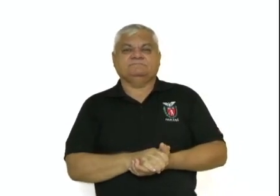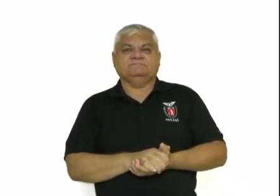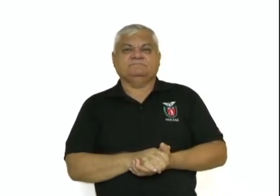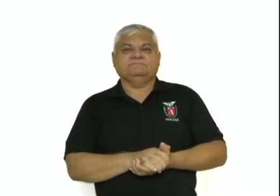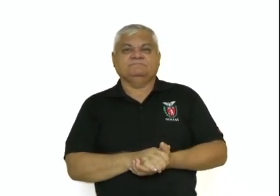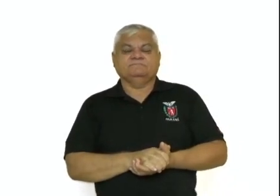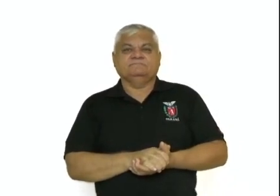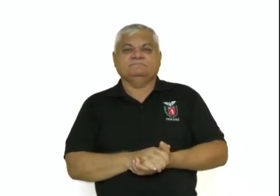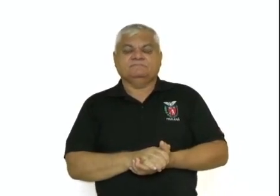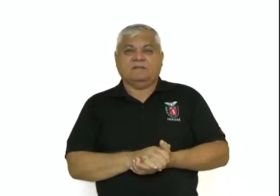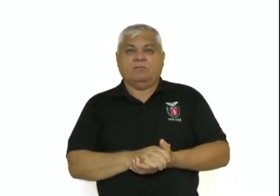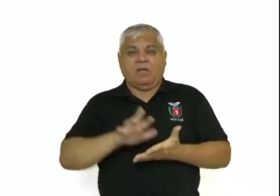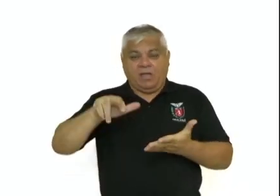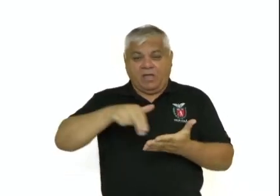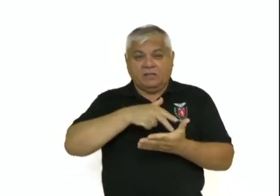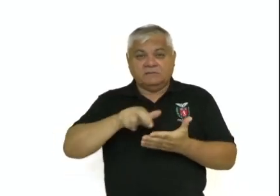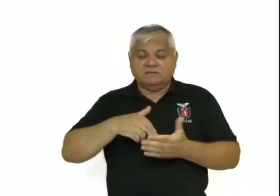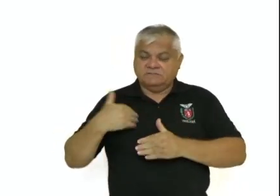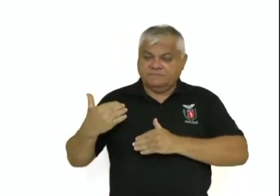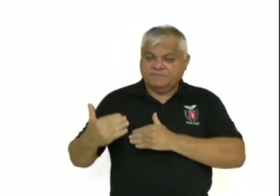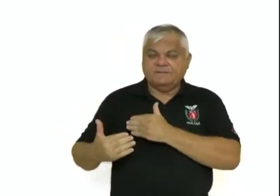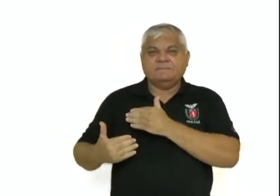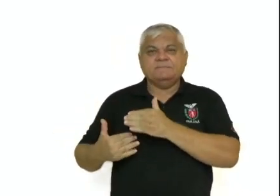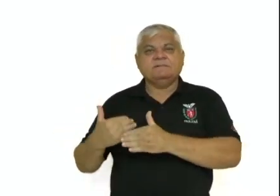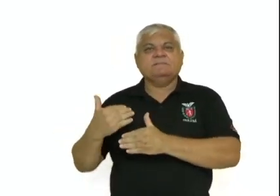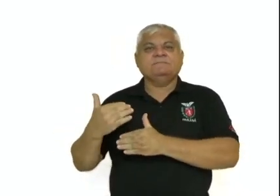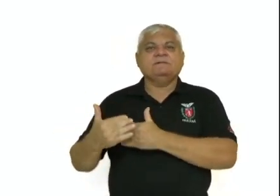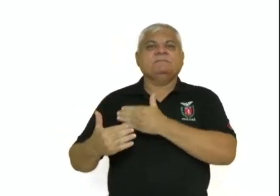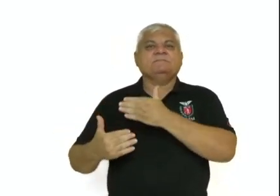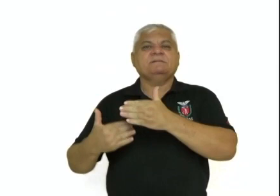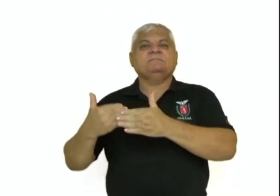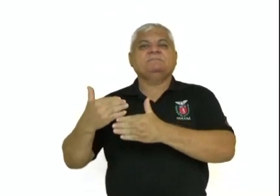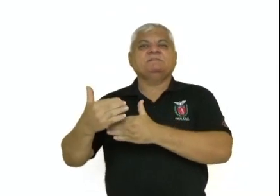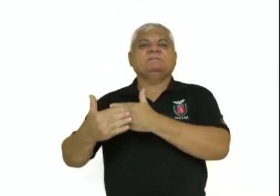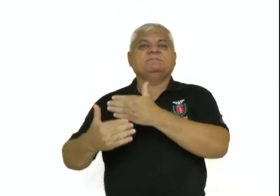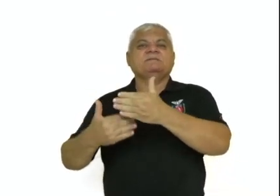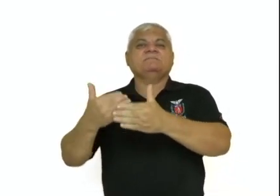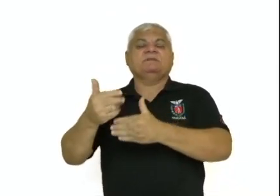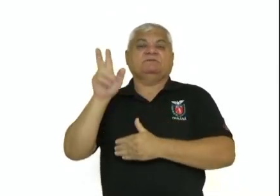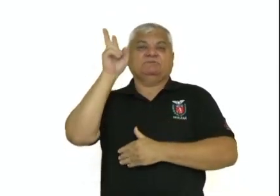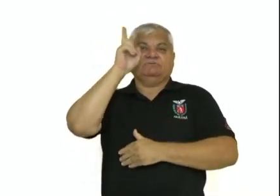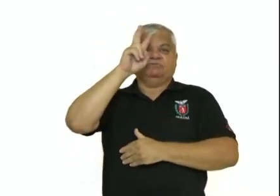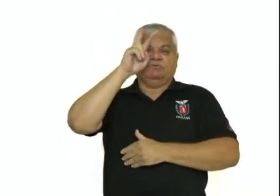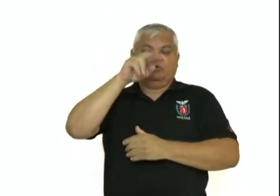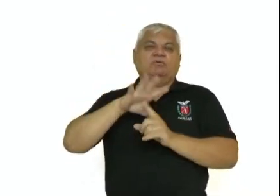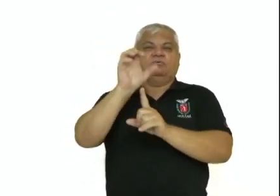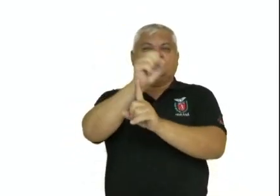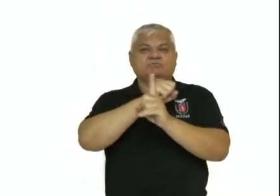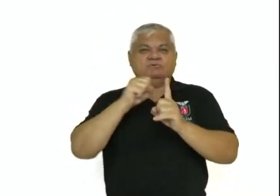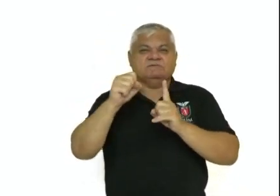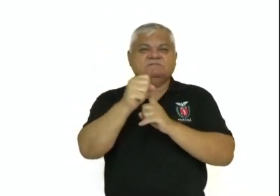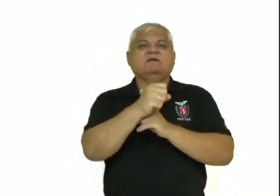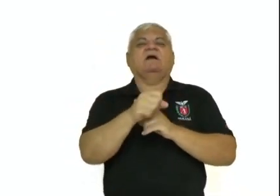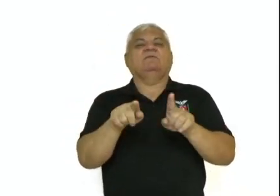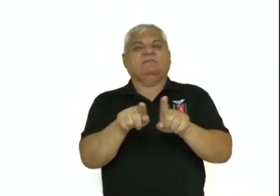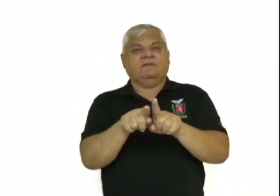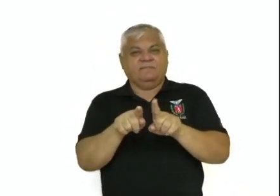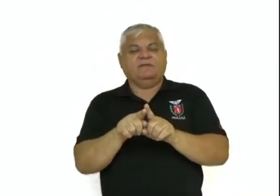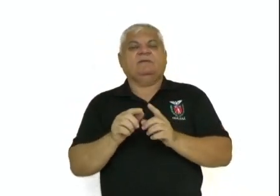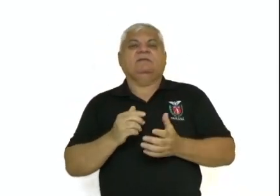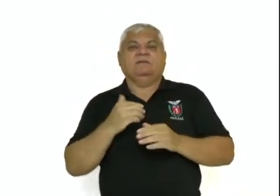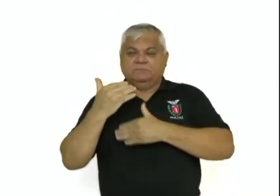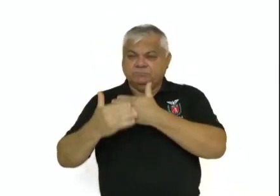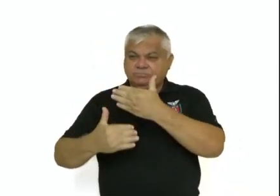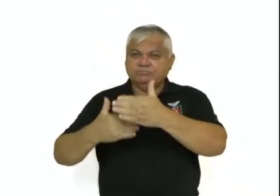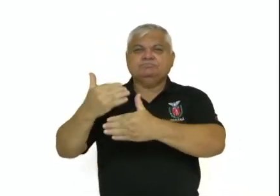dança evoluiu e se transformou juntamente com o desenvolvimento histórico, social e social progressivo